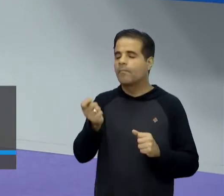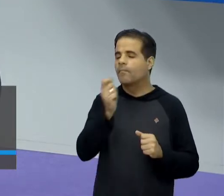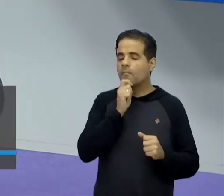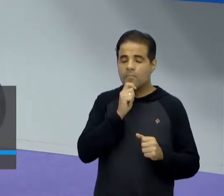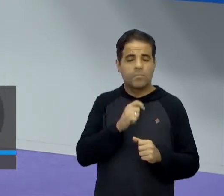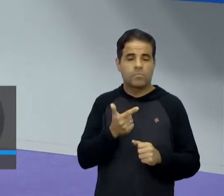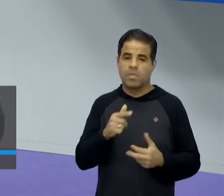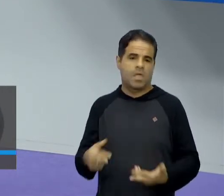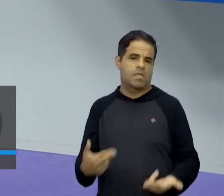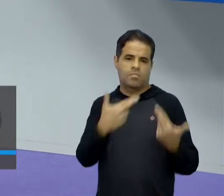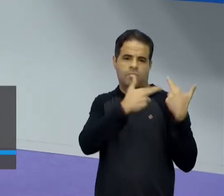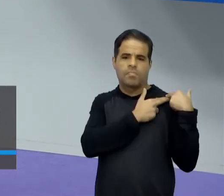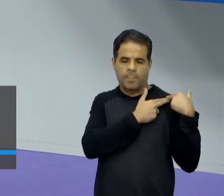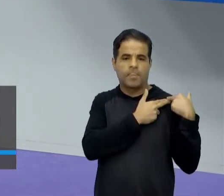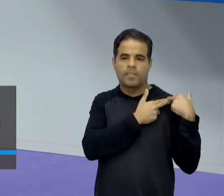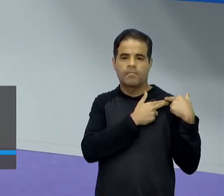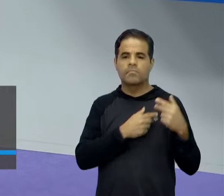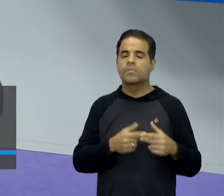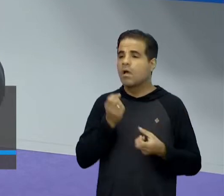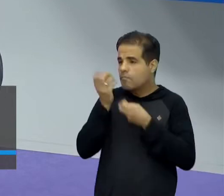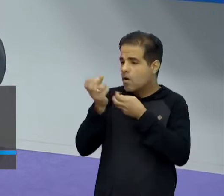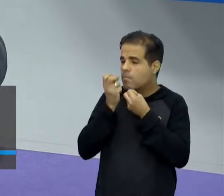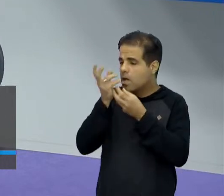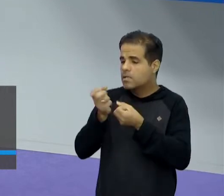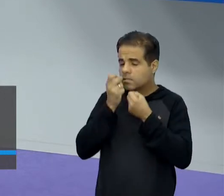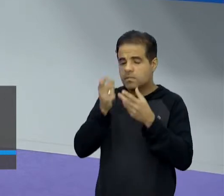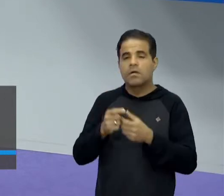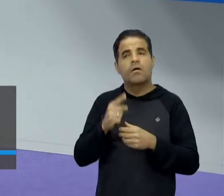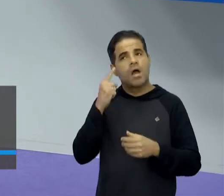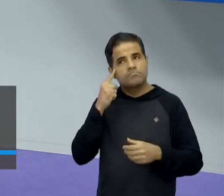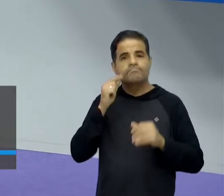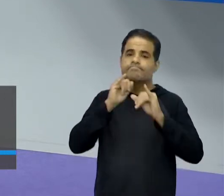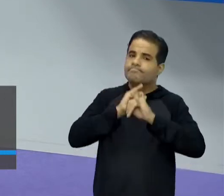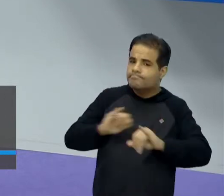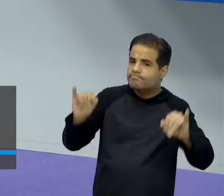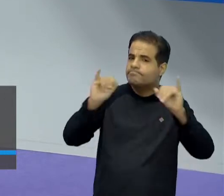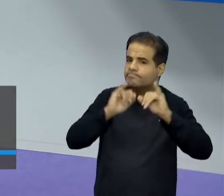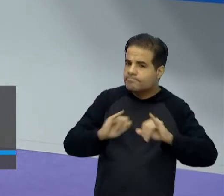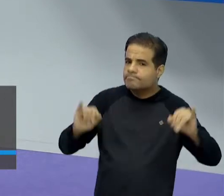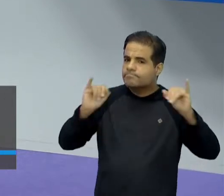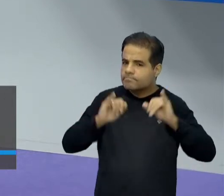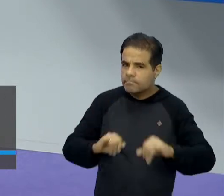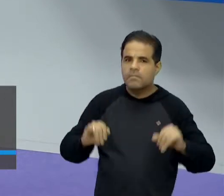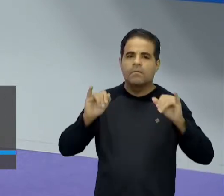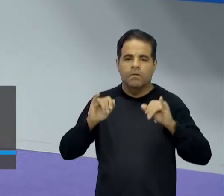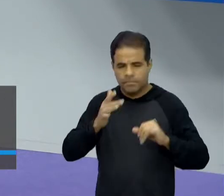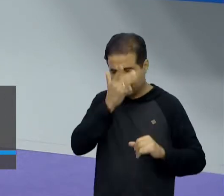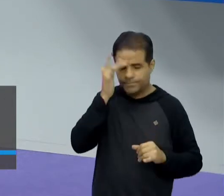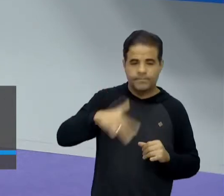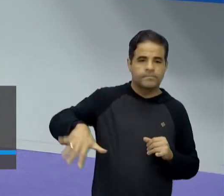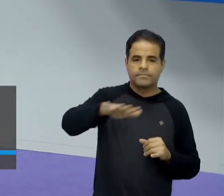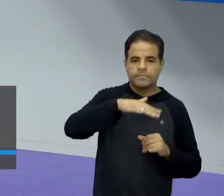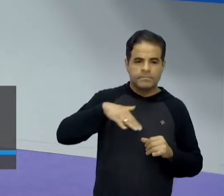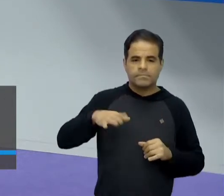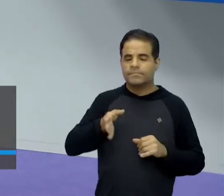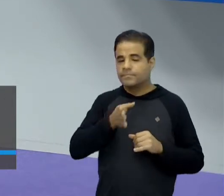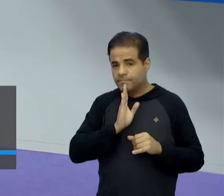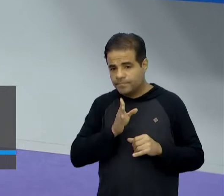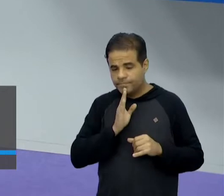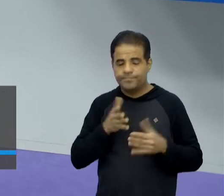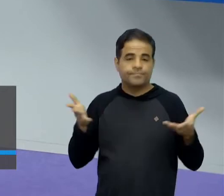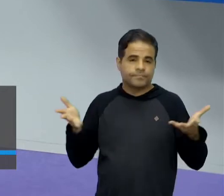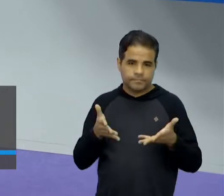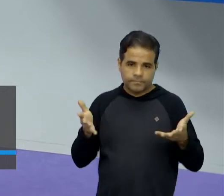menor responsabilidade com as informações, acabe divulgando aquilo que popularmente a gente conhece